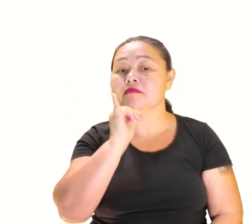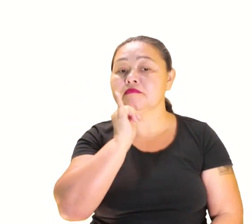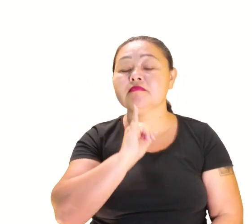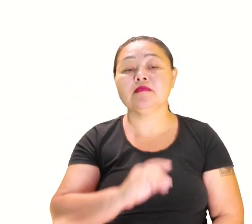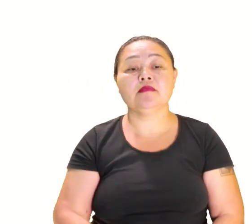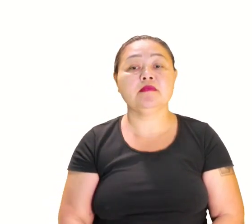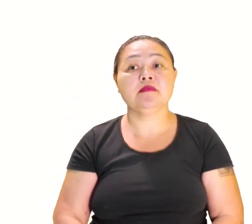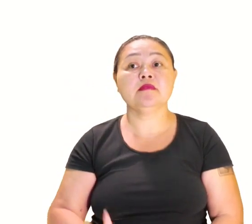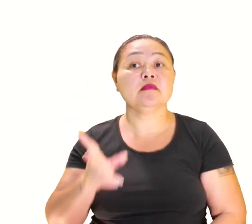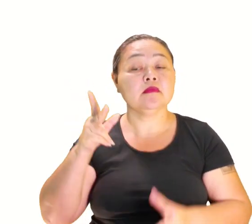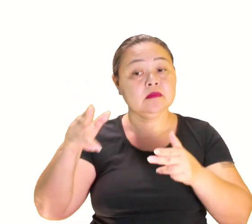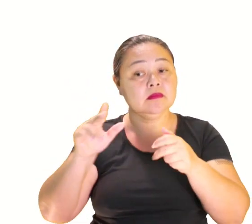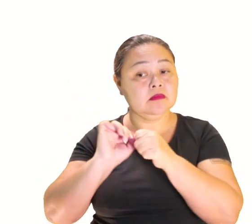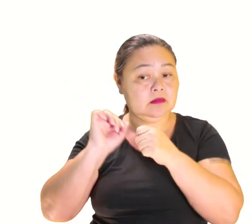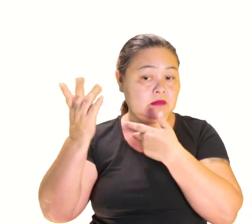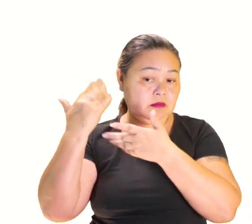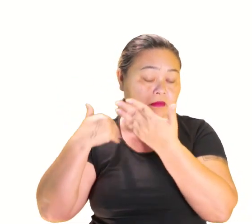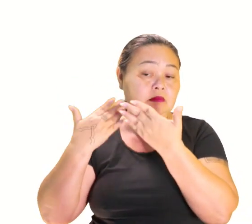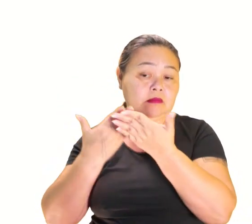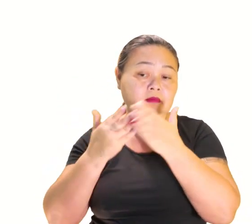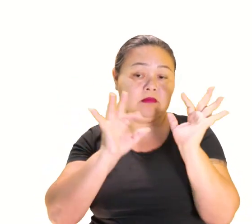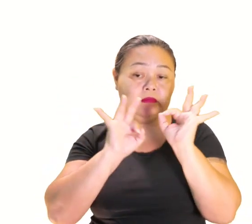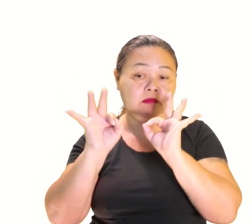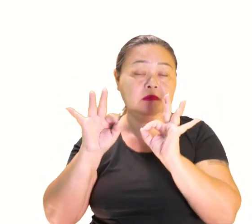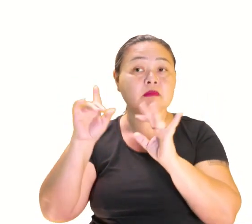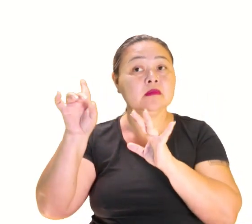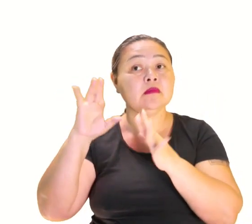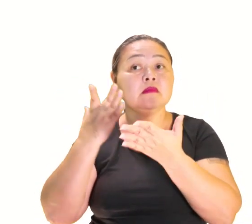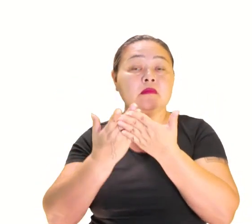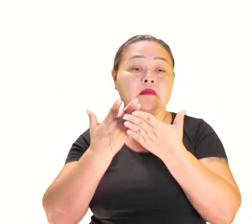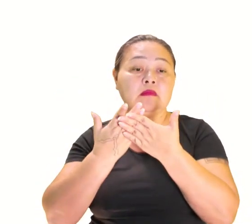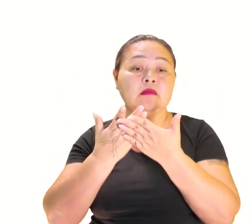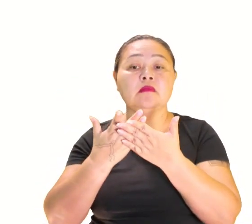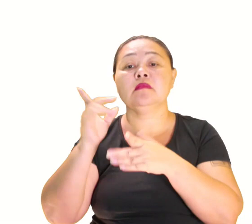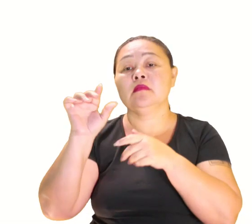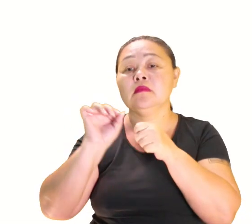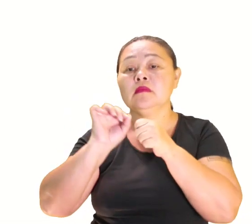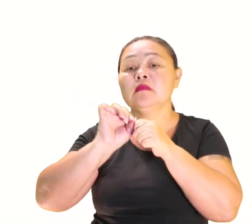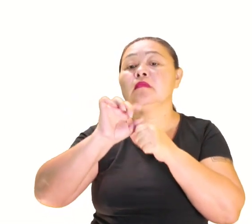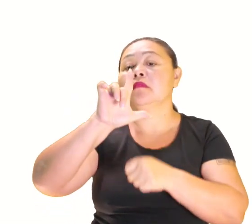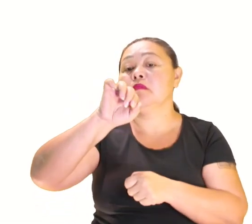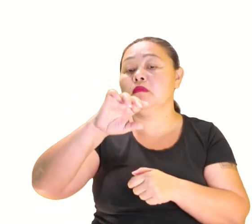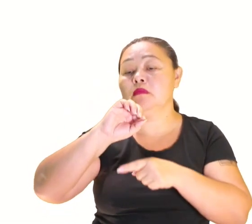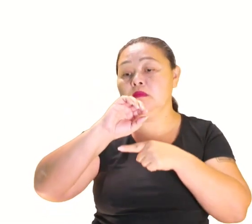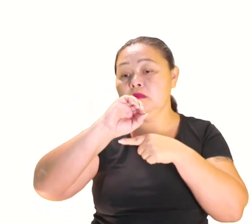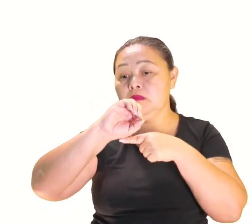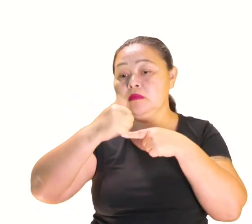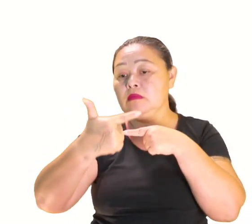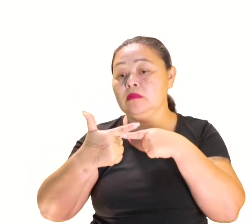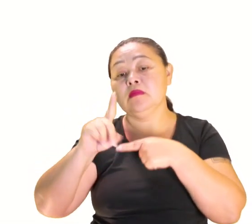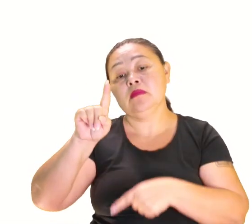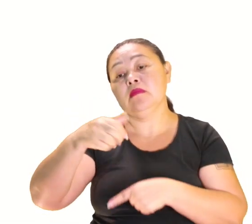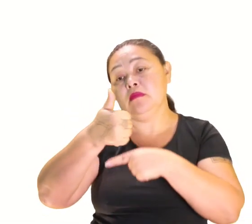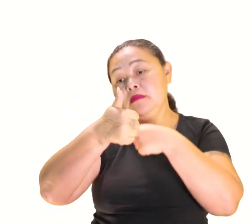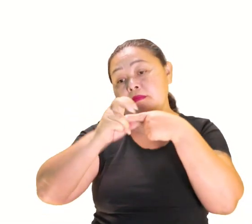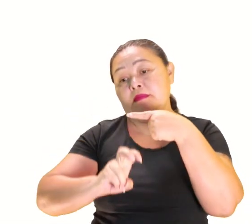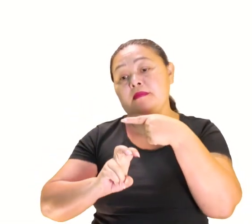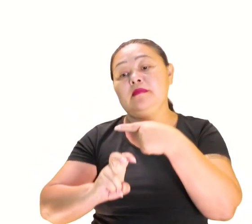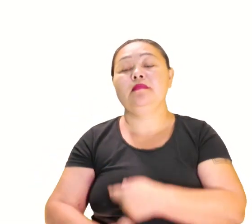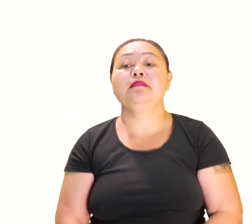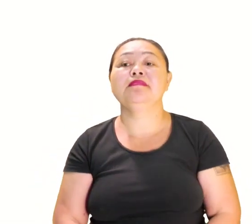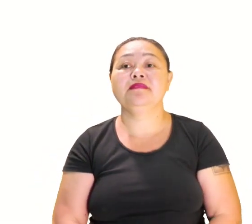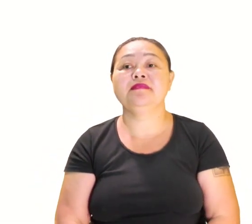primeira. E tá igual o exemplo da aula, só que na aula não tava log de 0,2. Tava log de 1